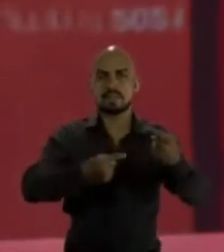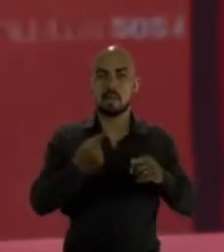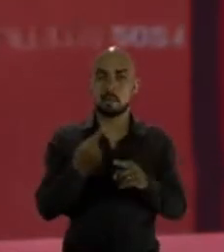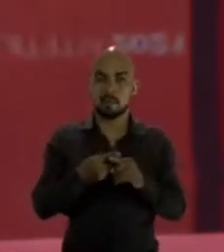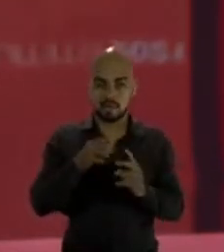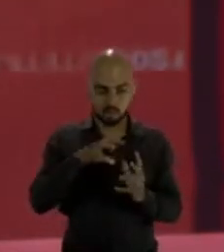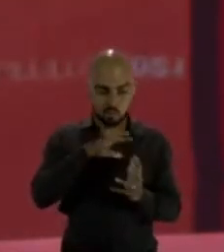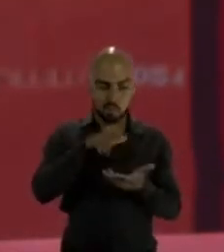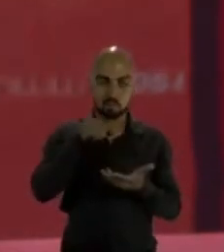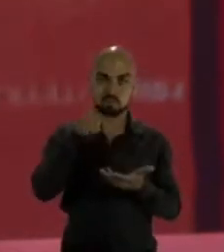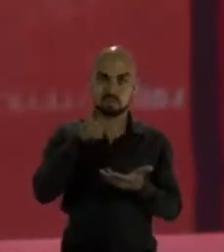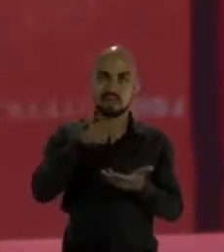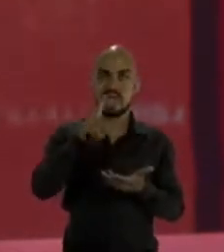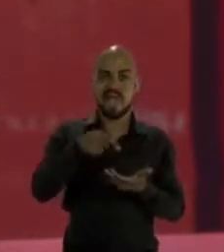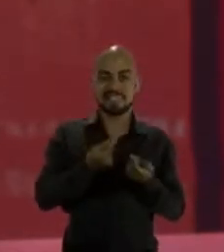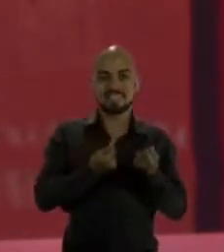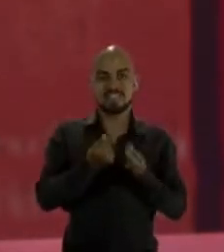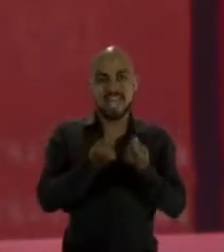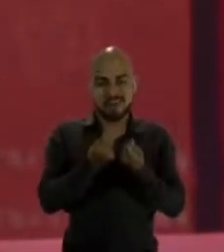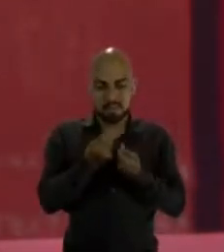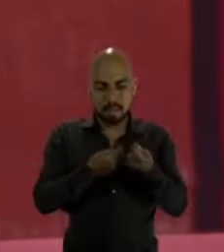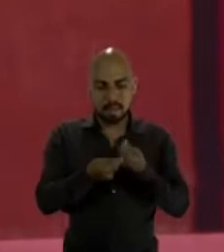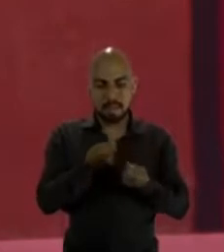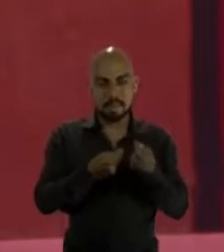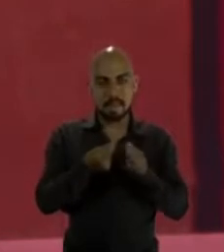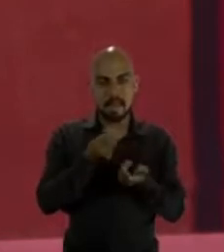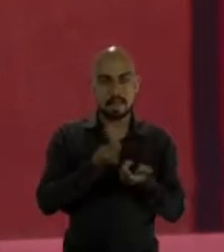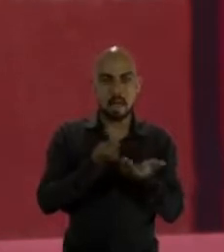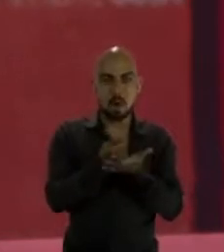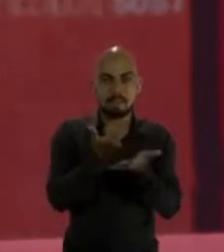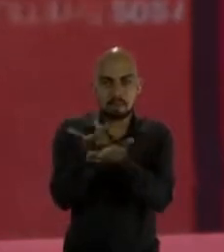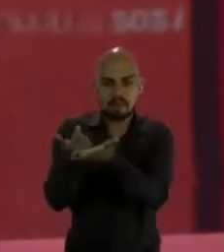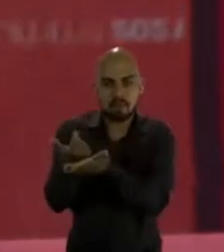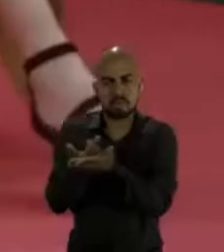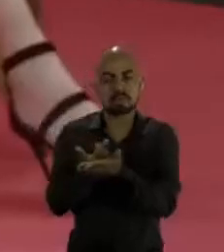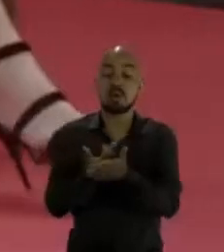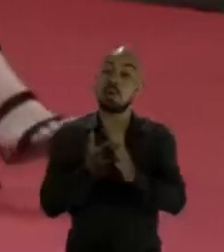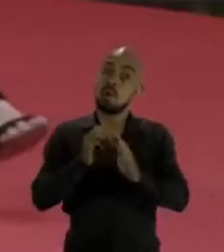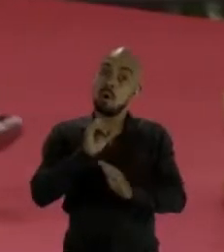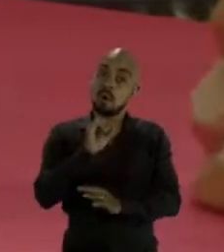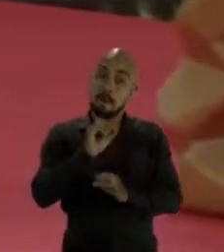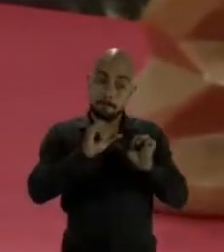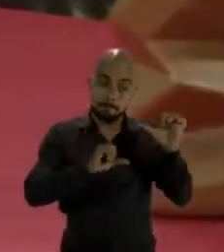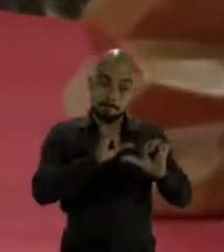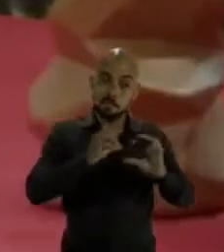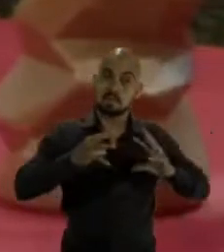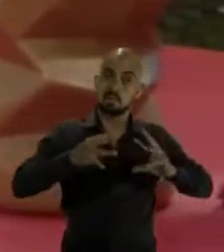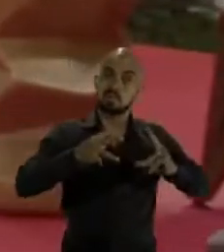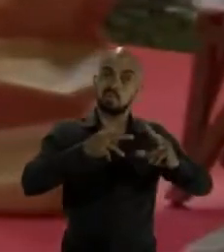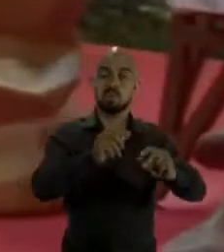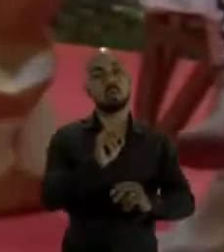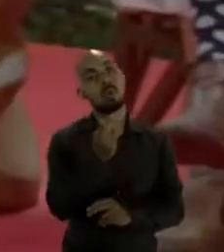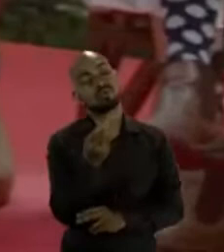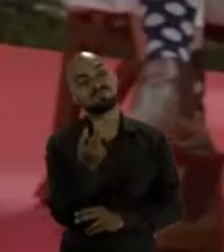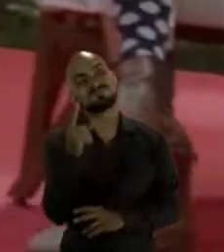planeta capitalista onde o consumo permeia a nossa vida o tempo inteiro, né? Ou muda tudo, ou vai